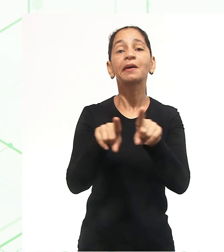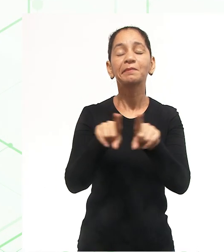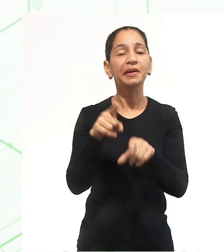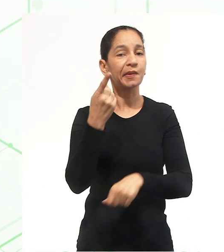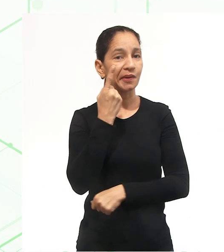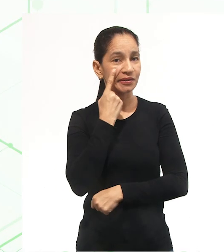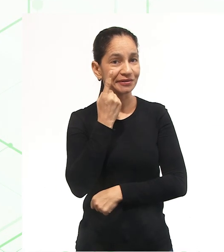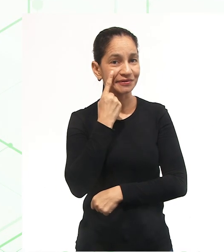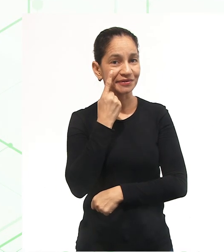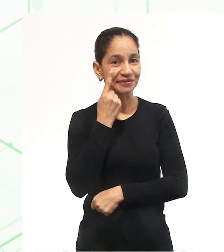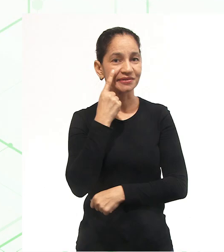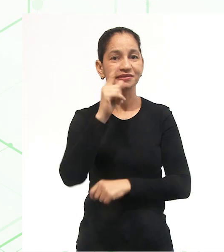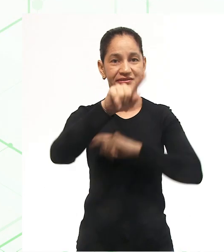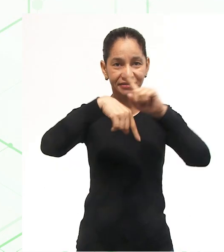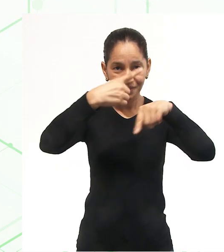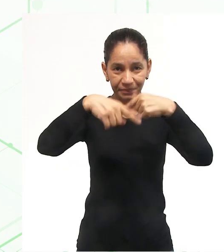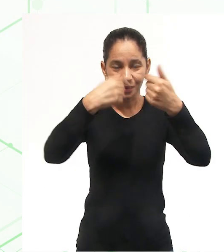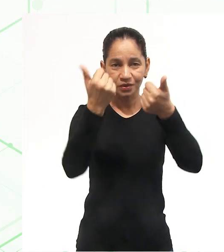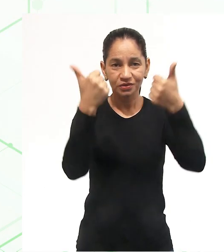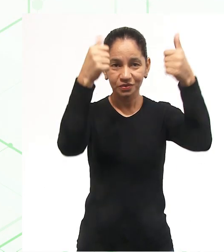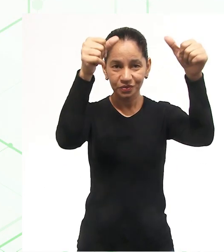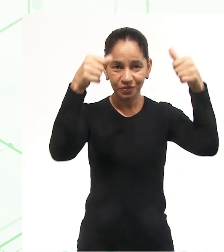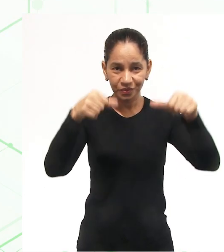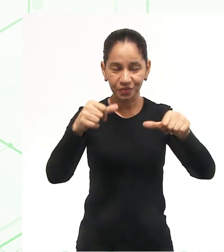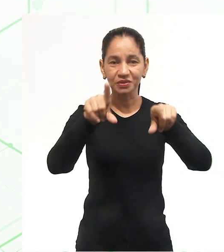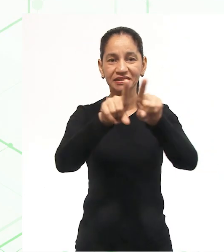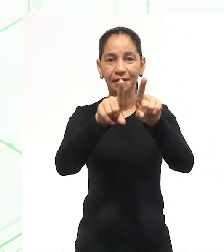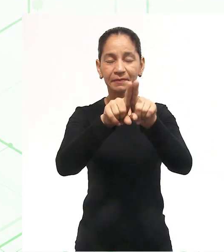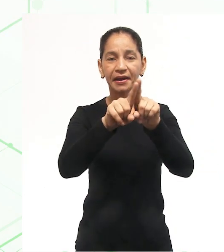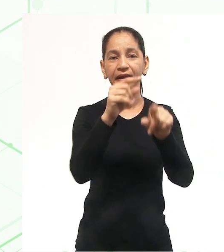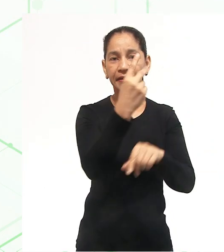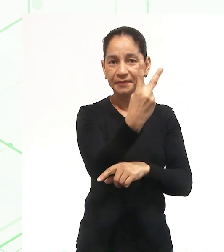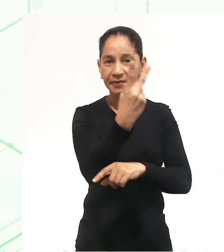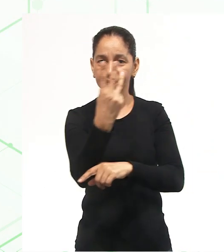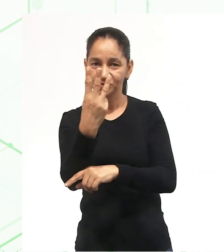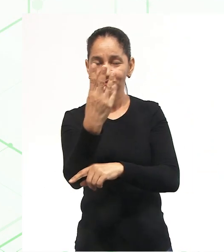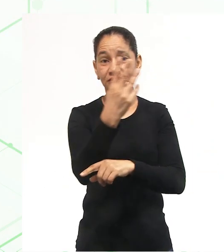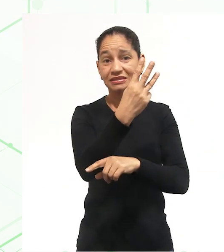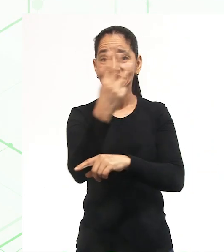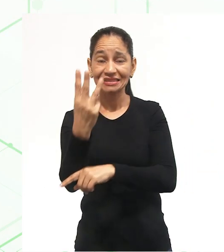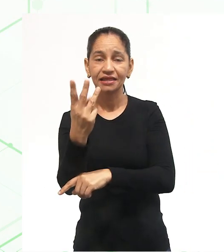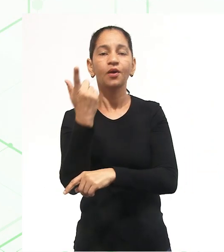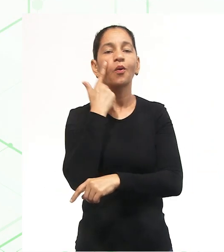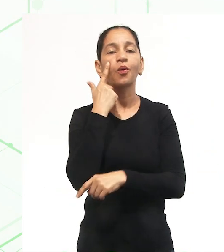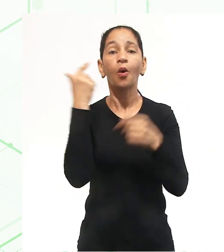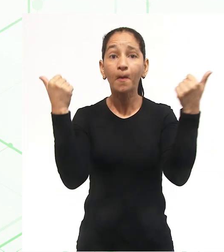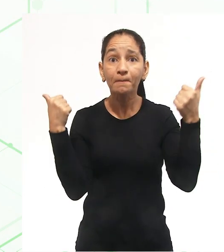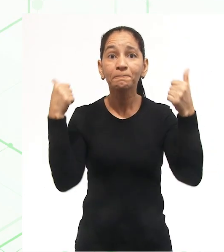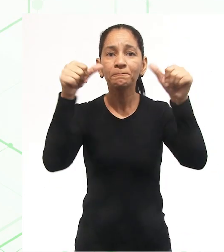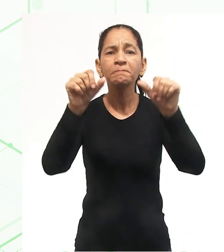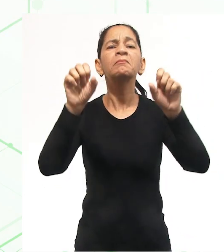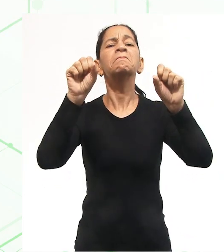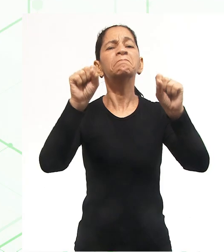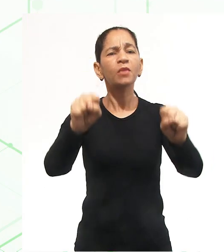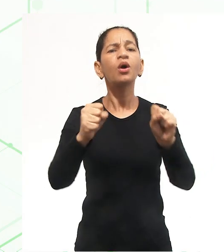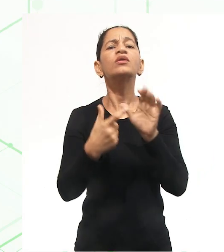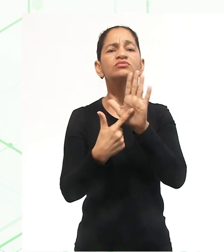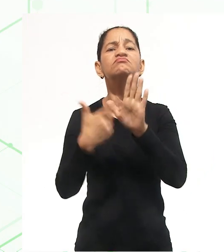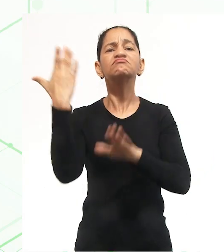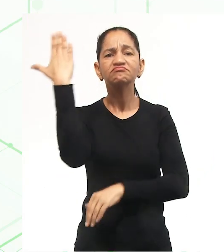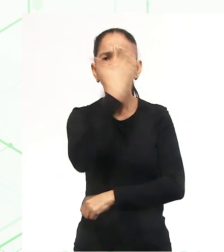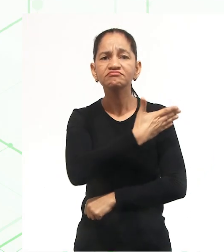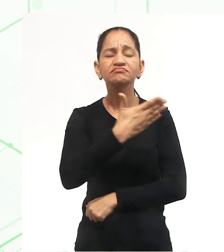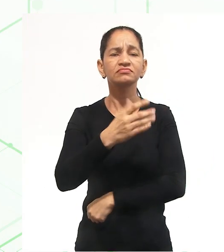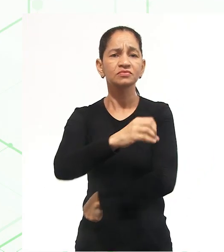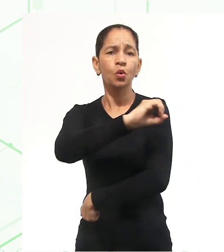trazer logo no início, apresentar práticas integradoras e dizer que ela pode sim ser feita desde